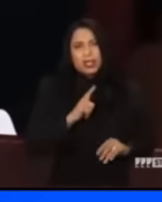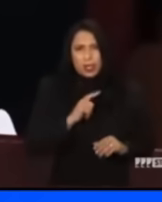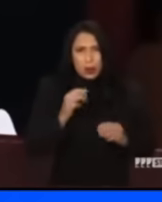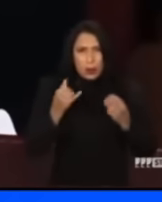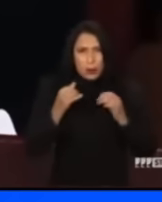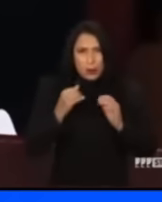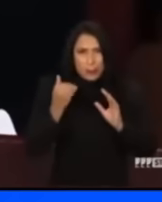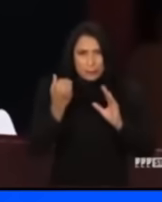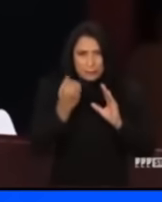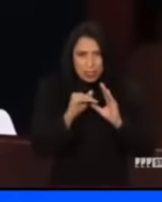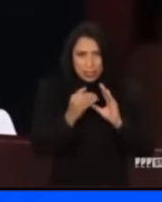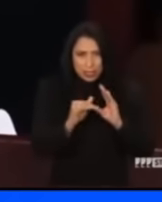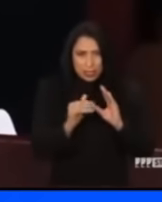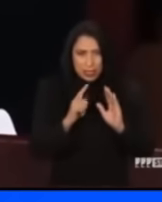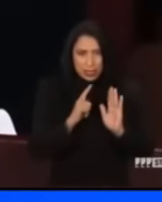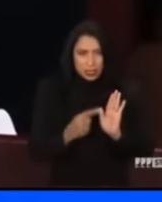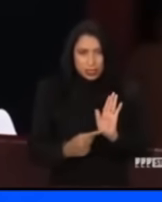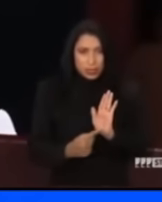mensagem que foi